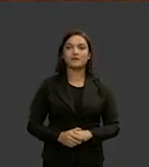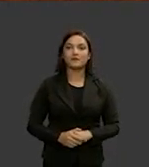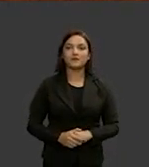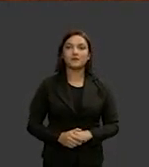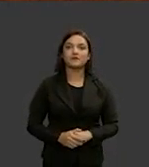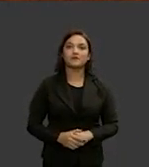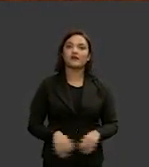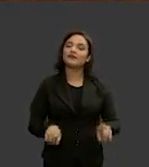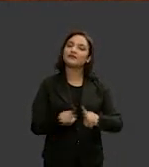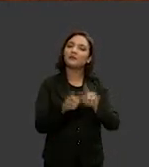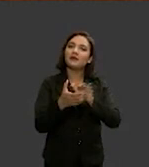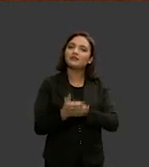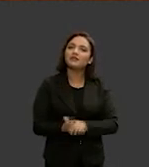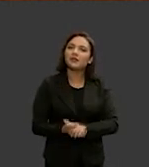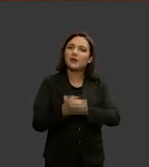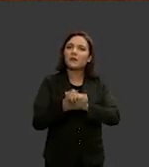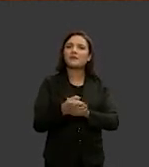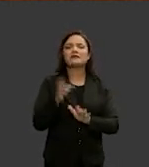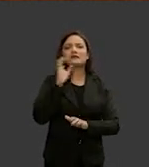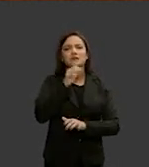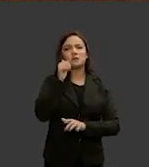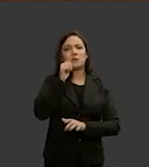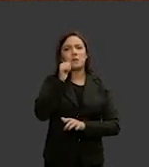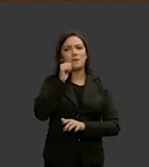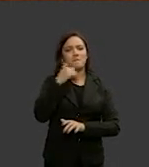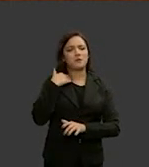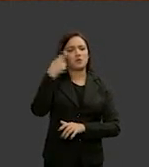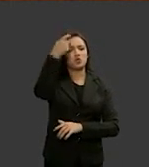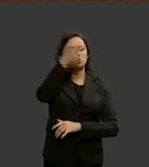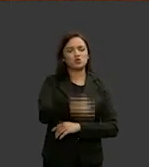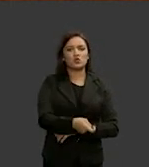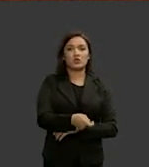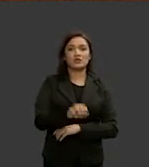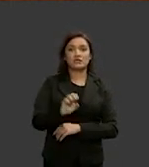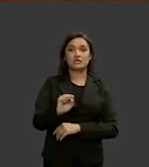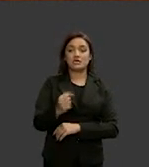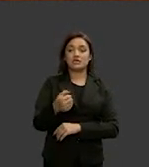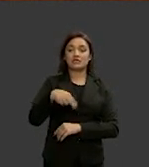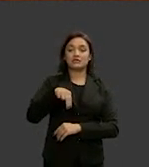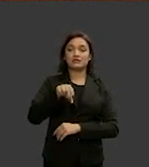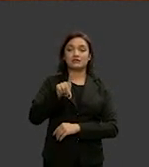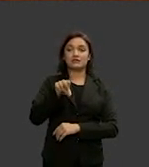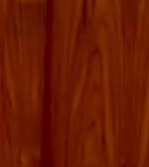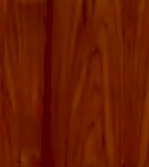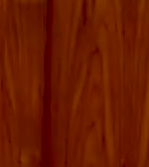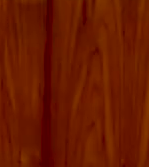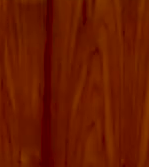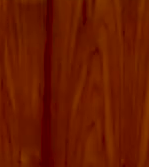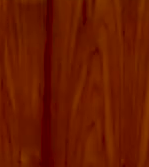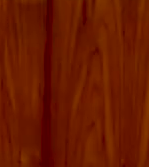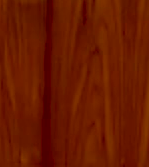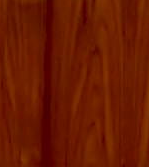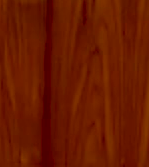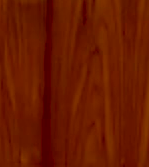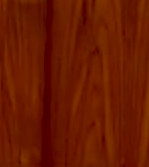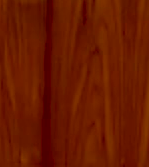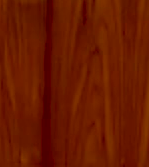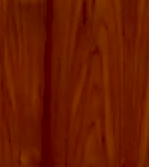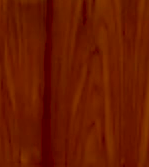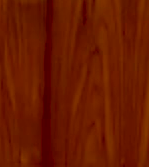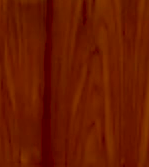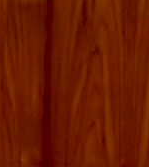e ressaltou que, apesar das barreiras que ainda teremos que enfrentar, já temos muito que comemorar. É inegável